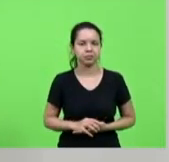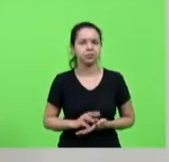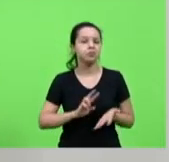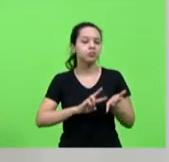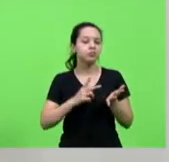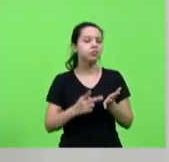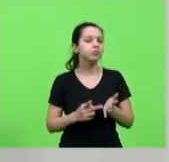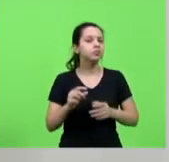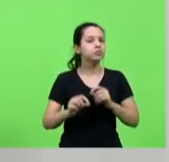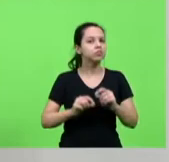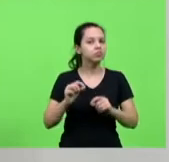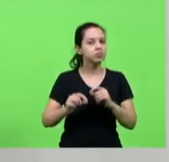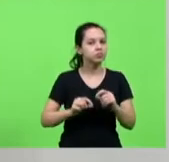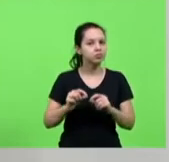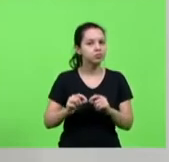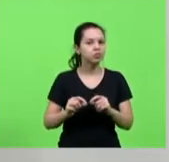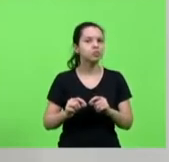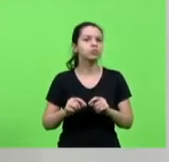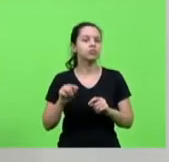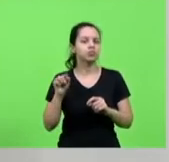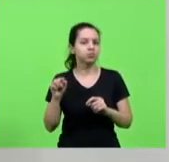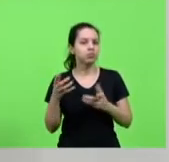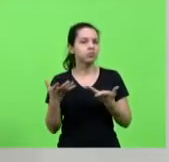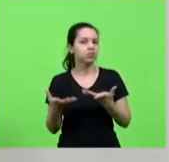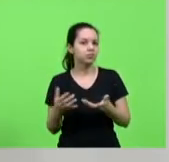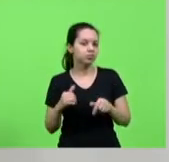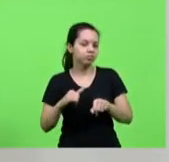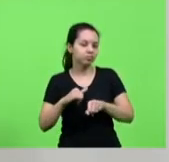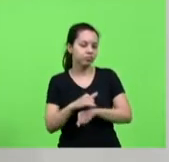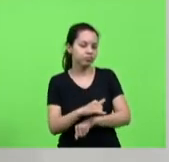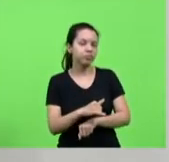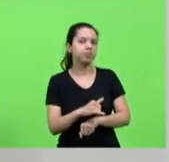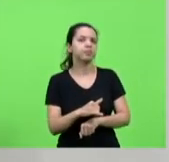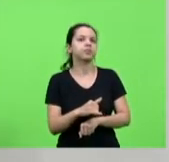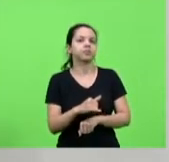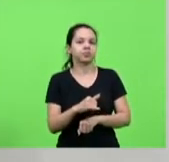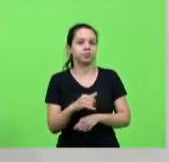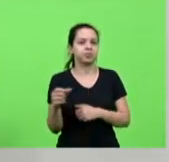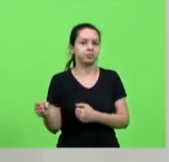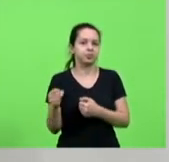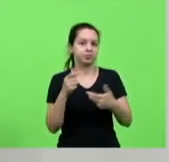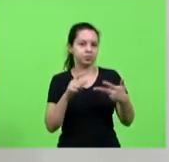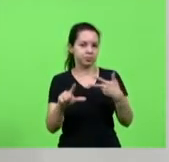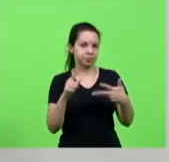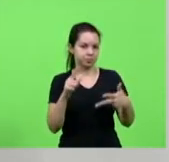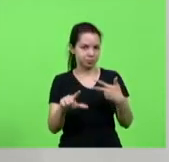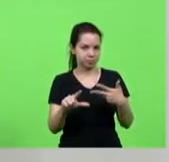significaria uma tentativa de burlar o poder legislativo? Até a